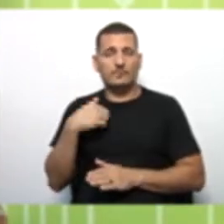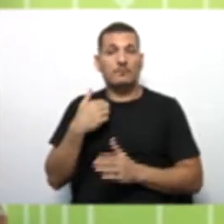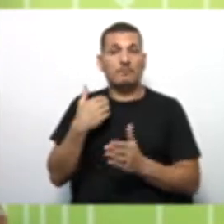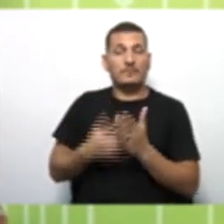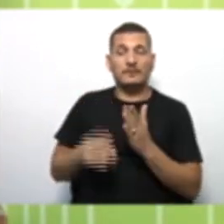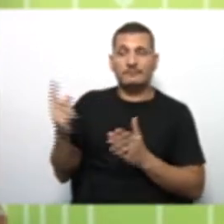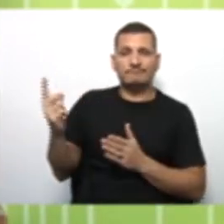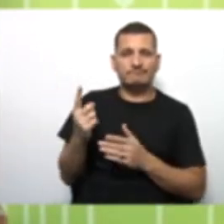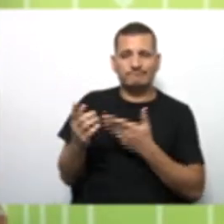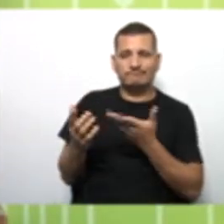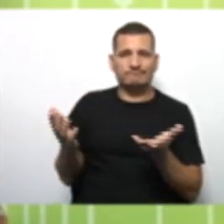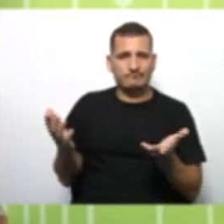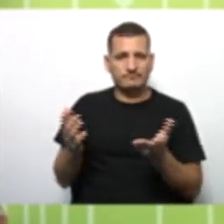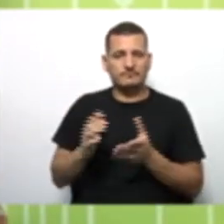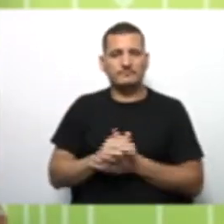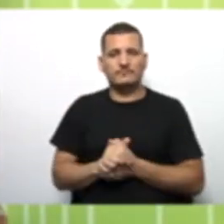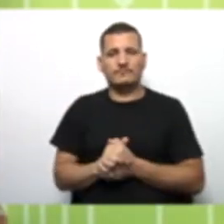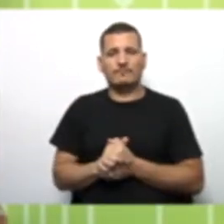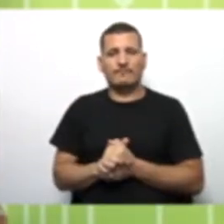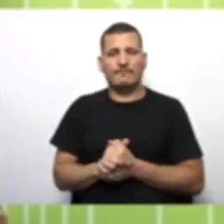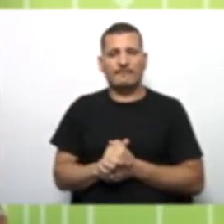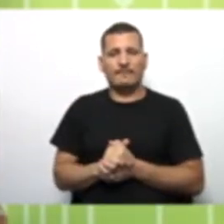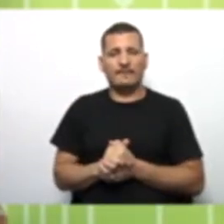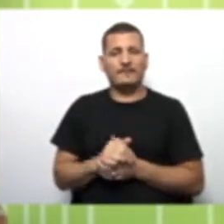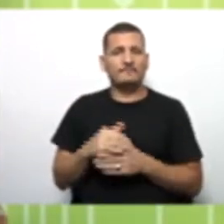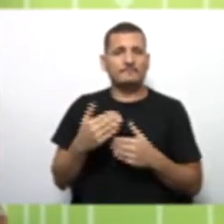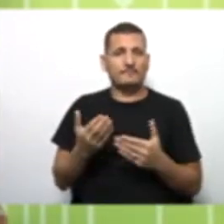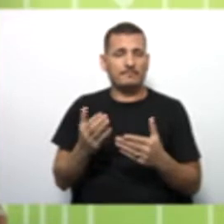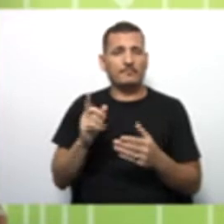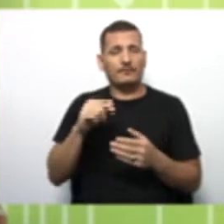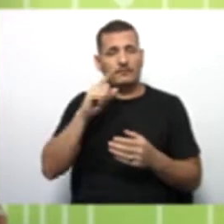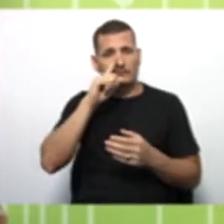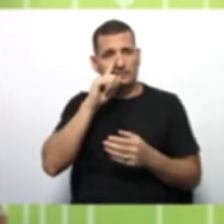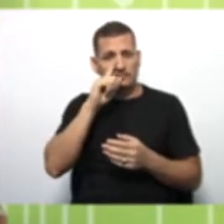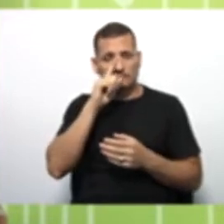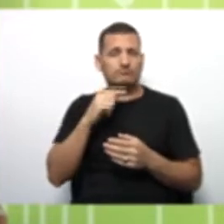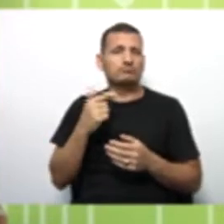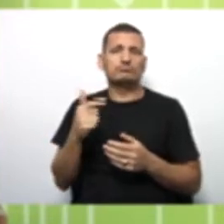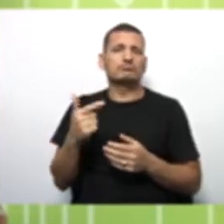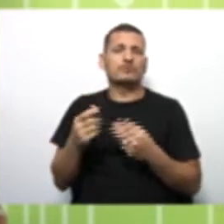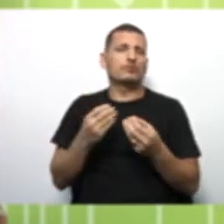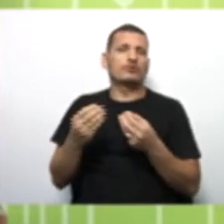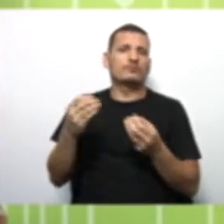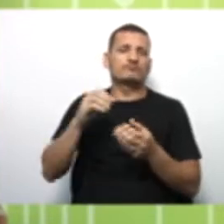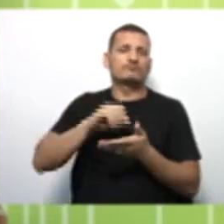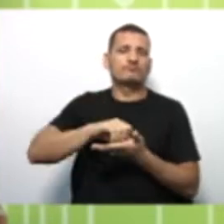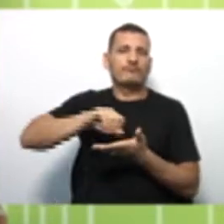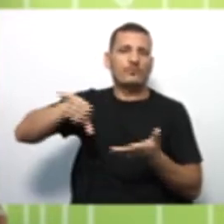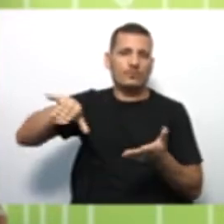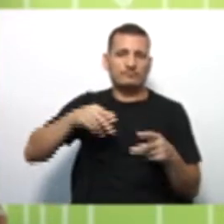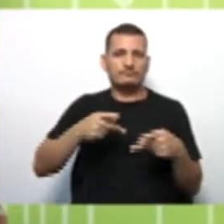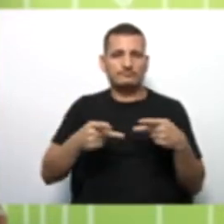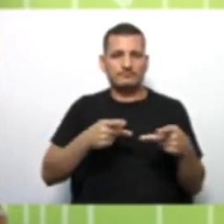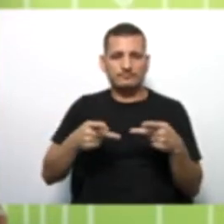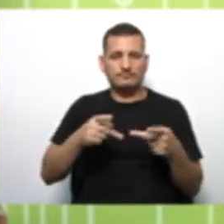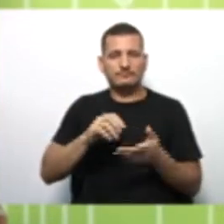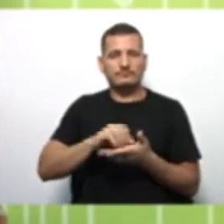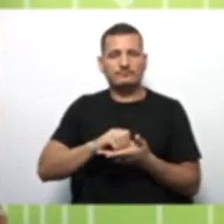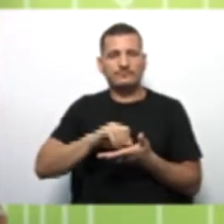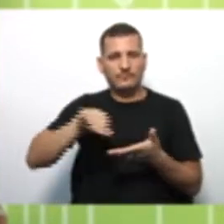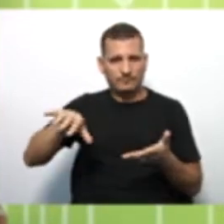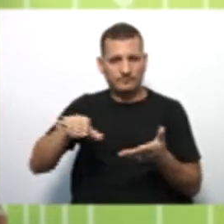força de trabalho. Então isso aí a gente tem que, infelizmente, é um risco que a gente não tem como afastar. Mas, por exemplo, você